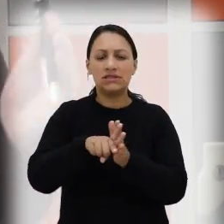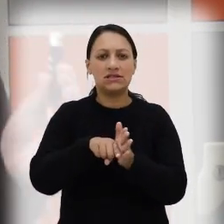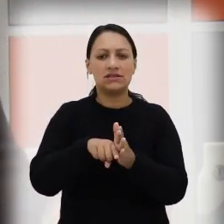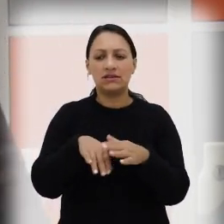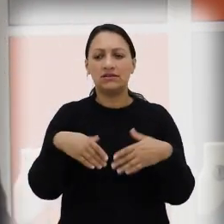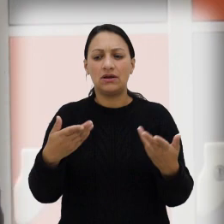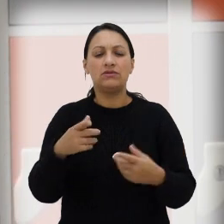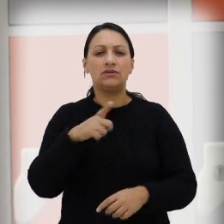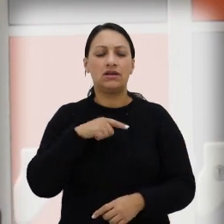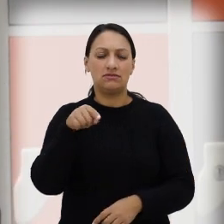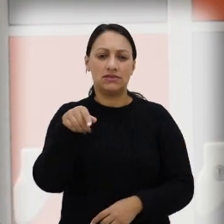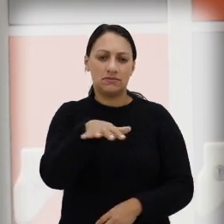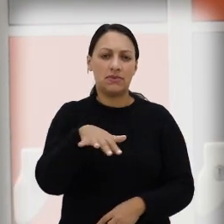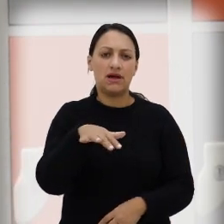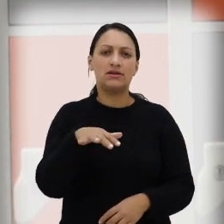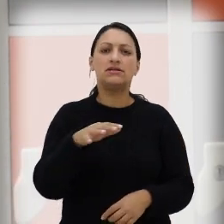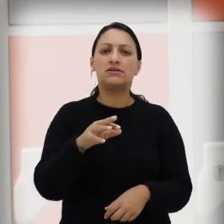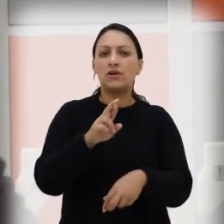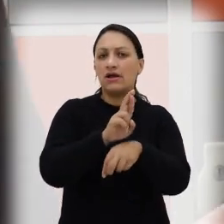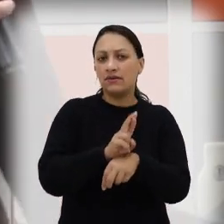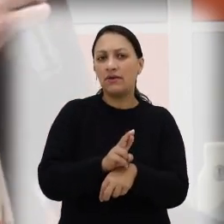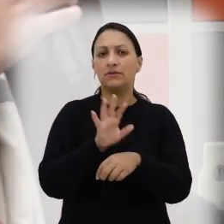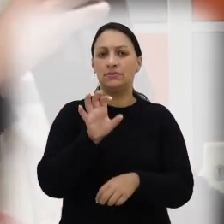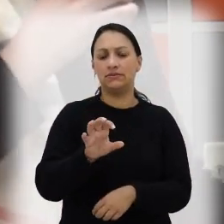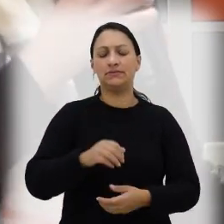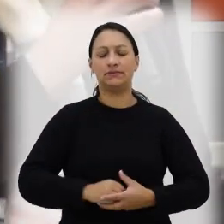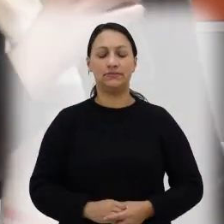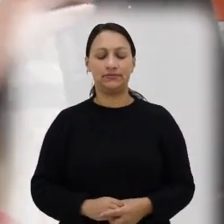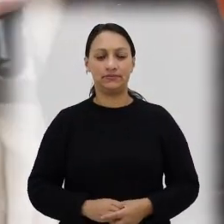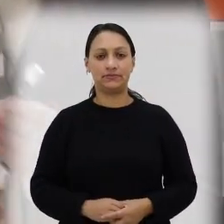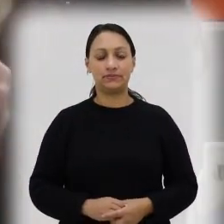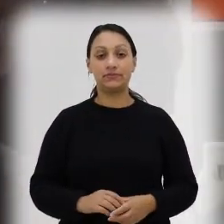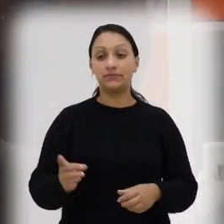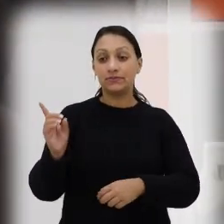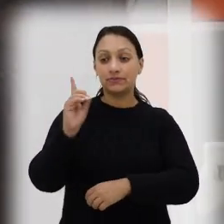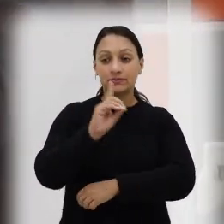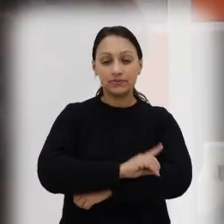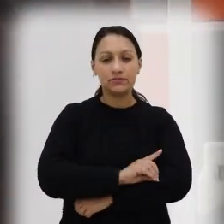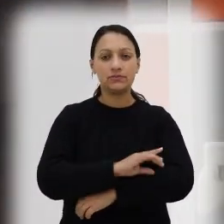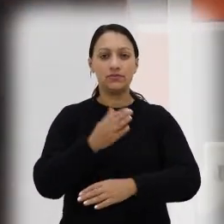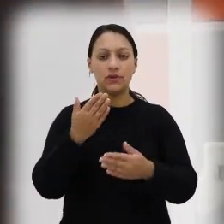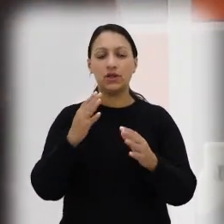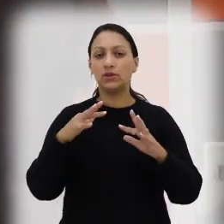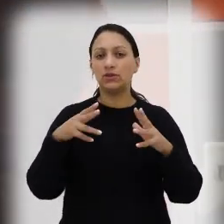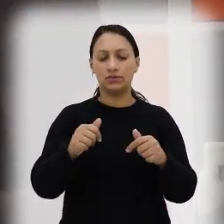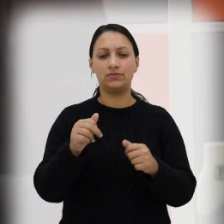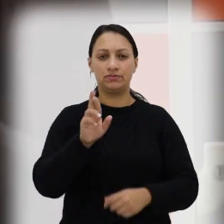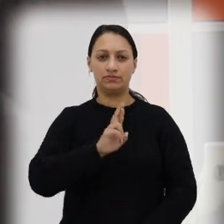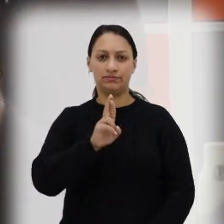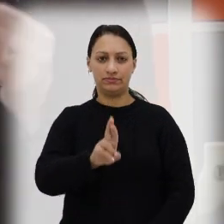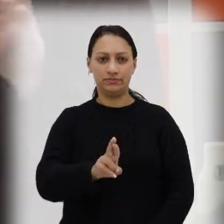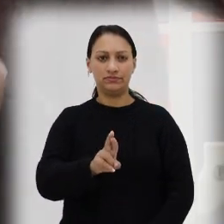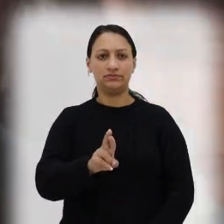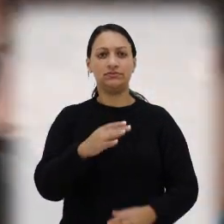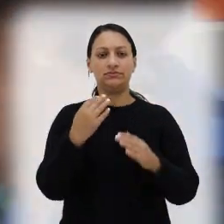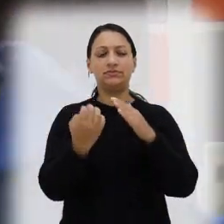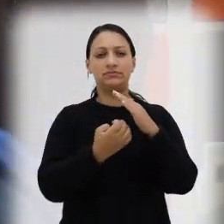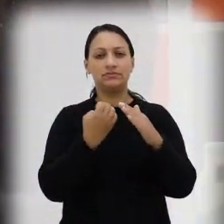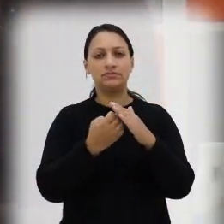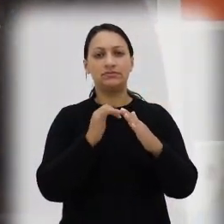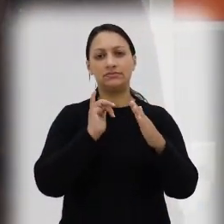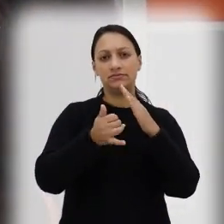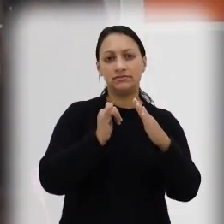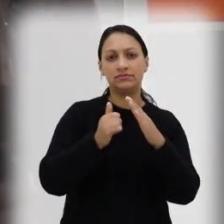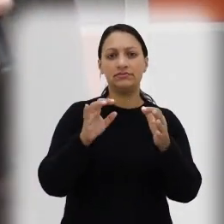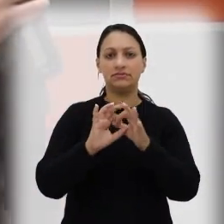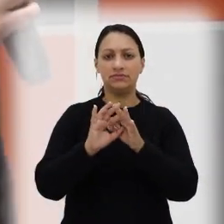esses espaços reservados para isso. Nesse dia, todos os representantes das empresas âncoras estarão disponíveis